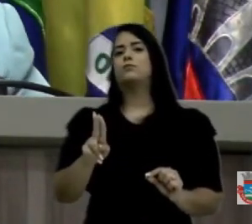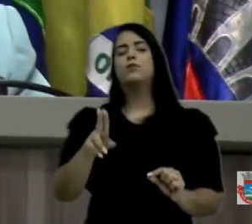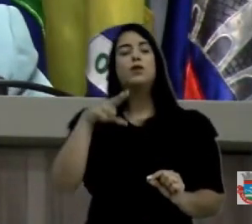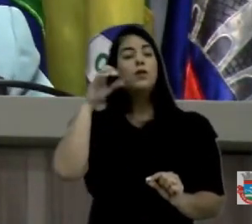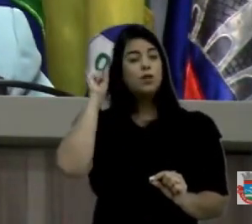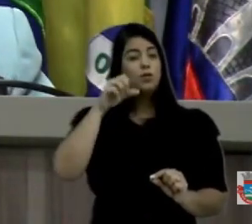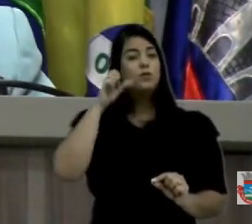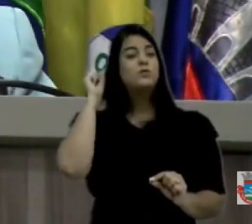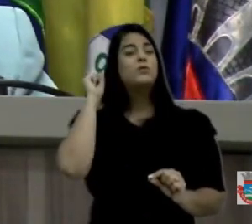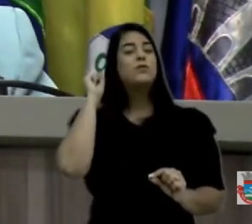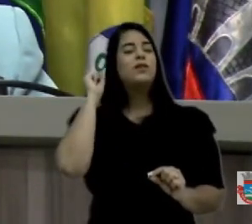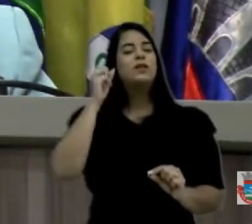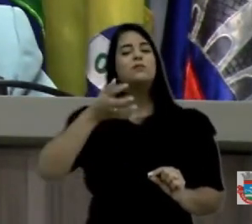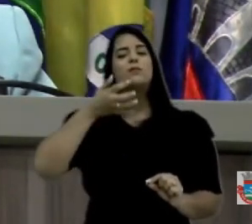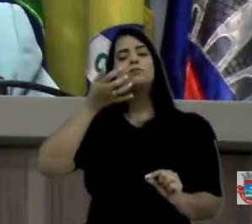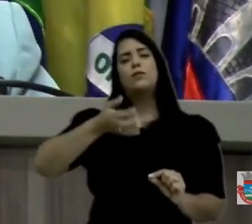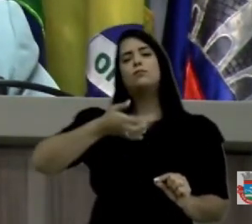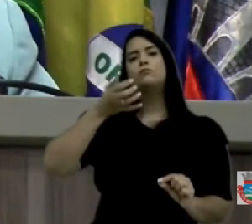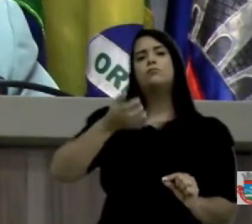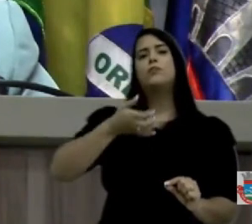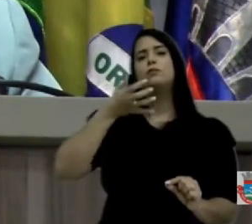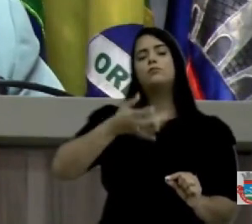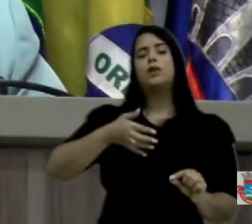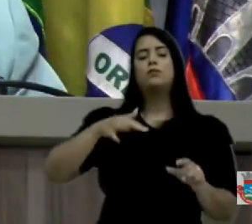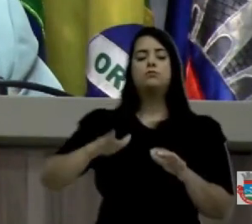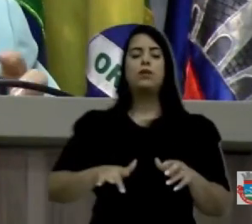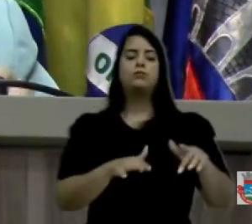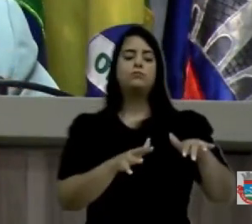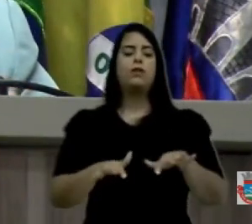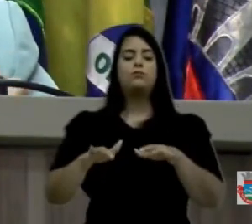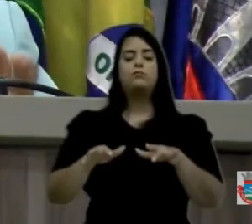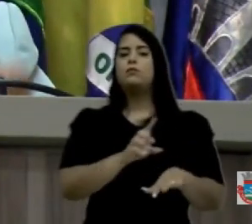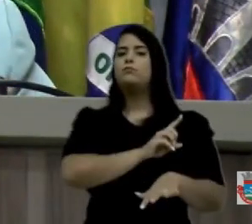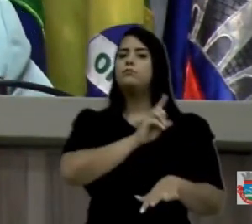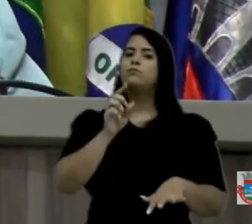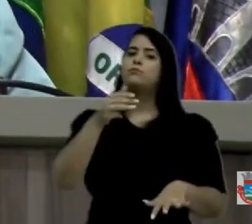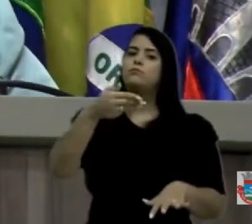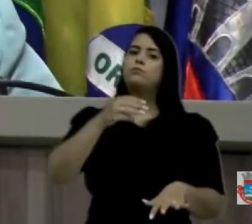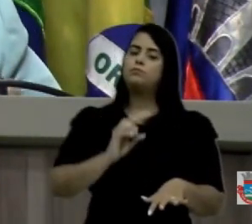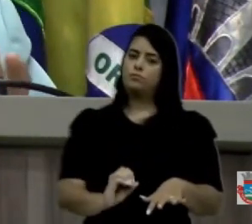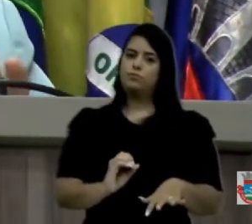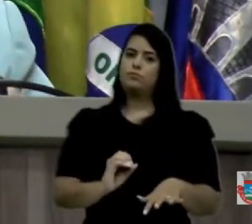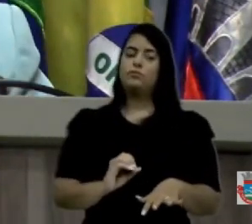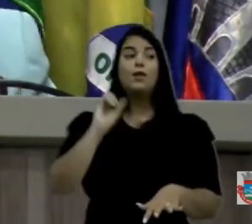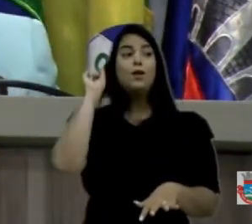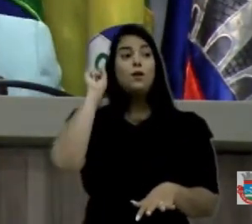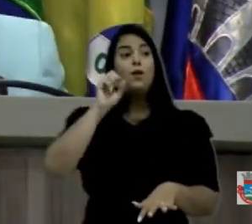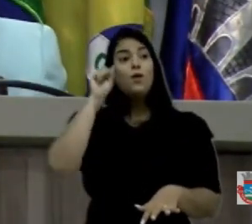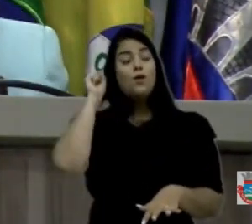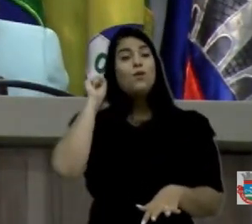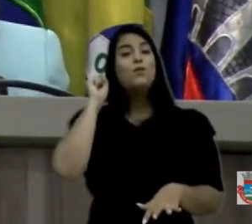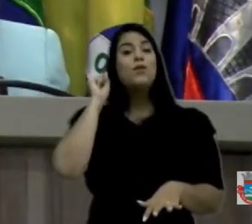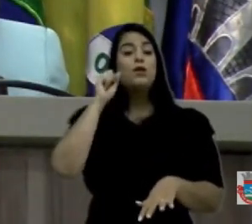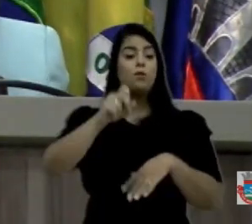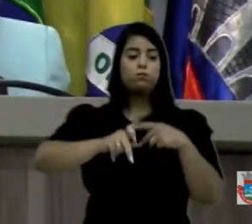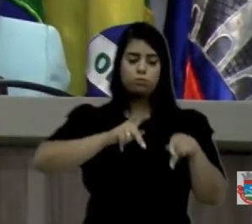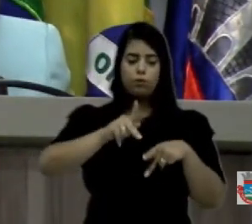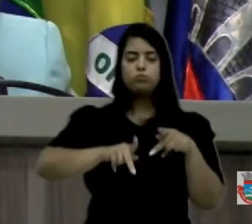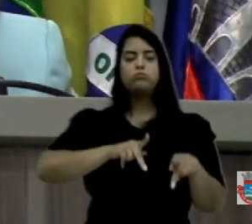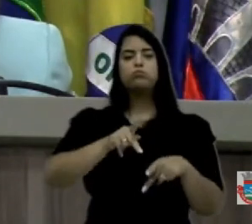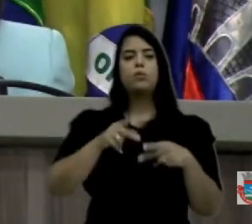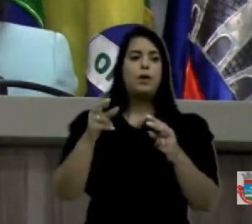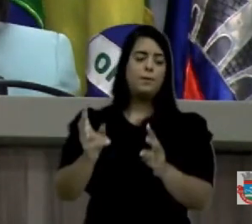palavra do prefeito no dia do desfile dia 30 e a gente pode escutar e ver que a população Vereador